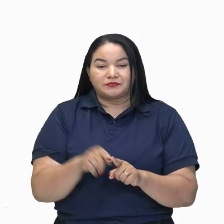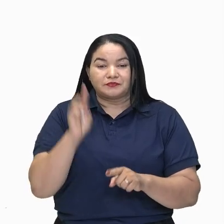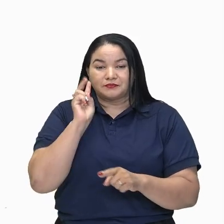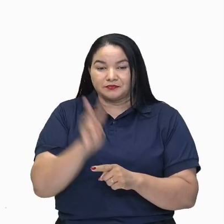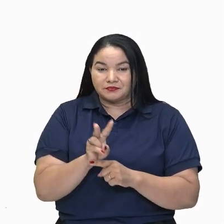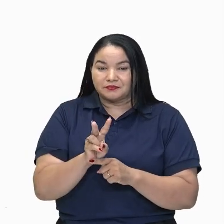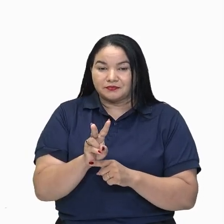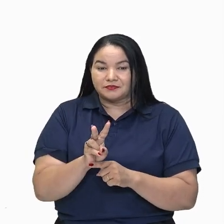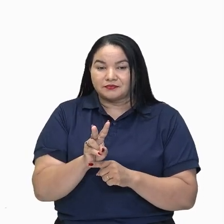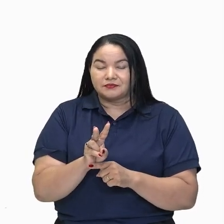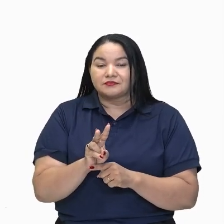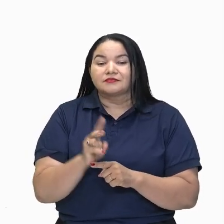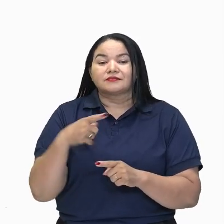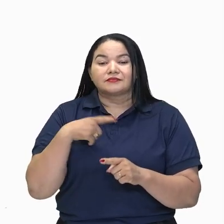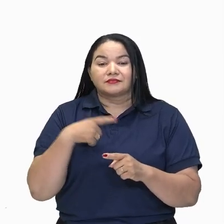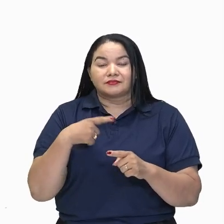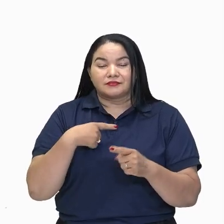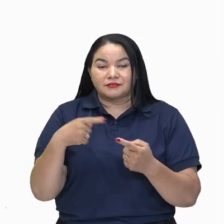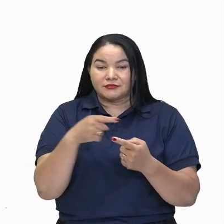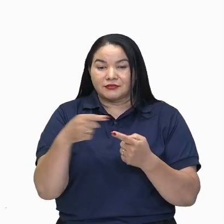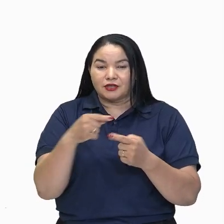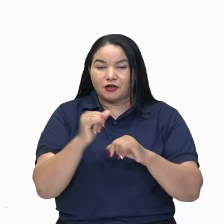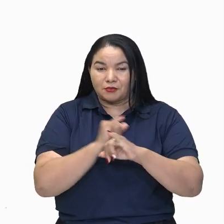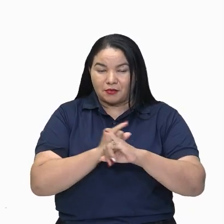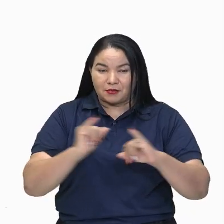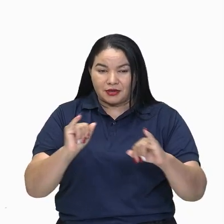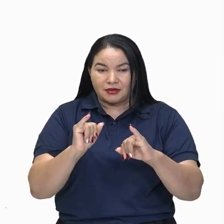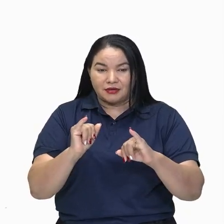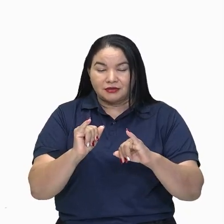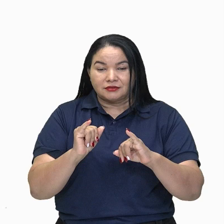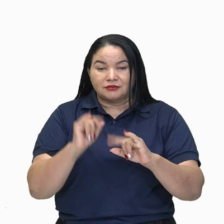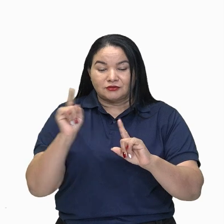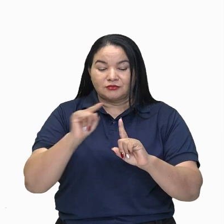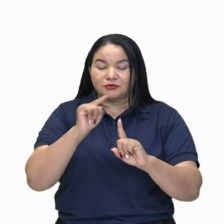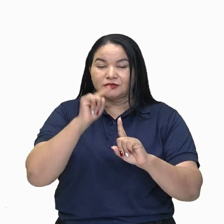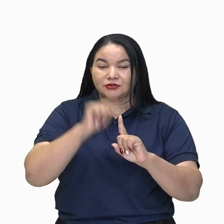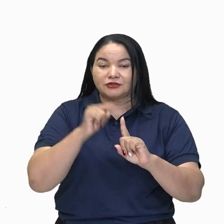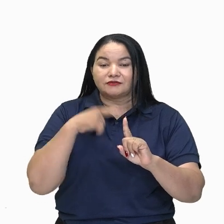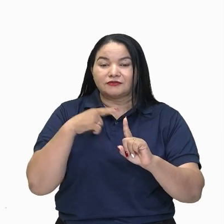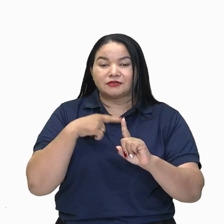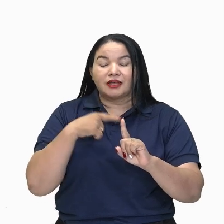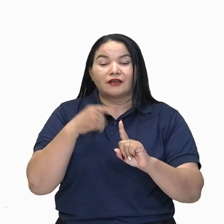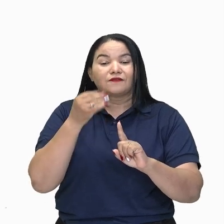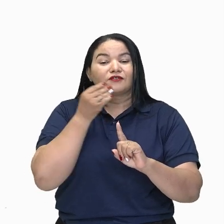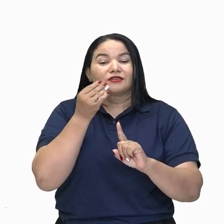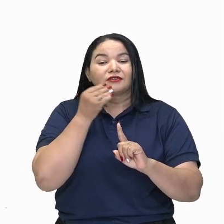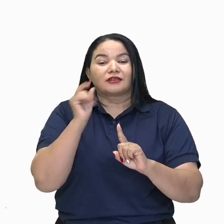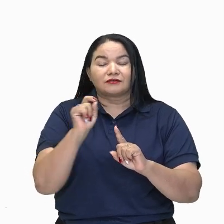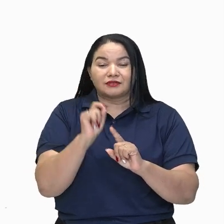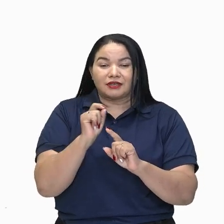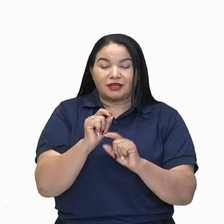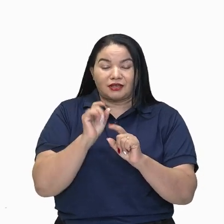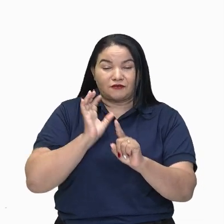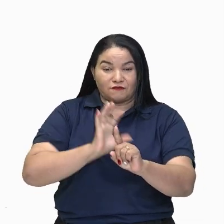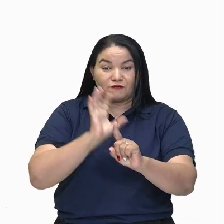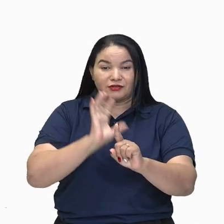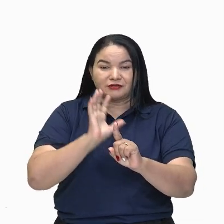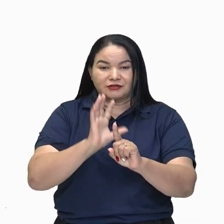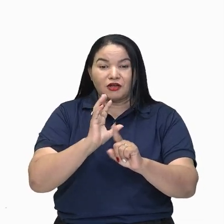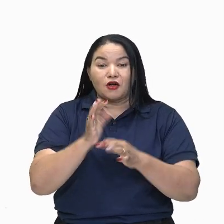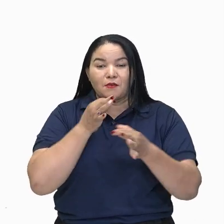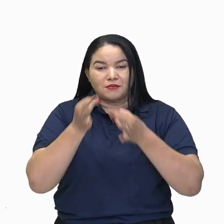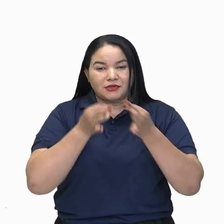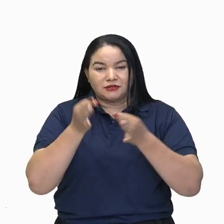que nessa propaganda eles vão tentar o quê? Influenciar a opinião pública. Ou